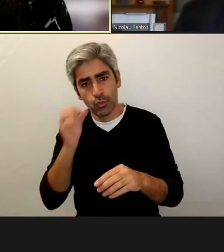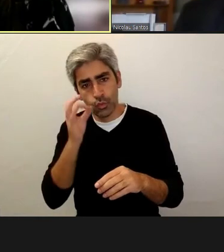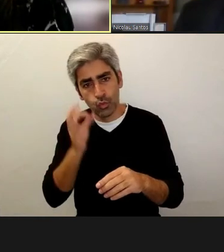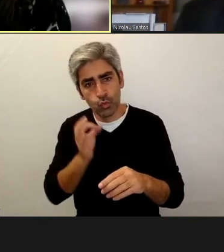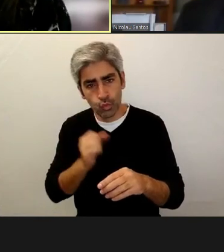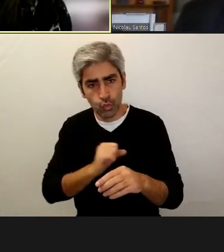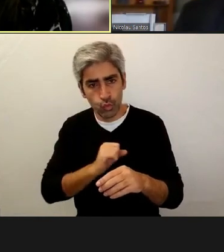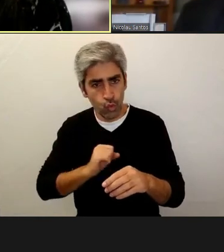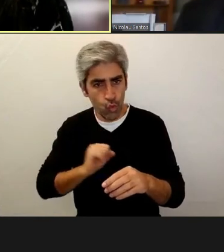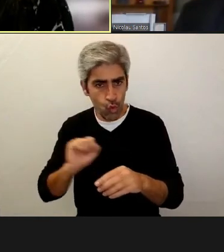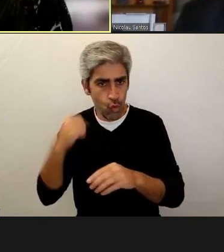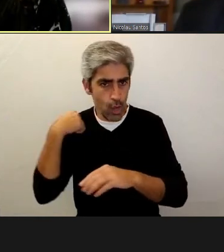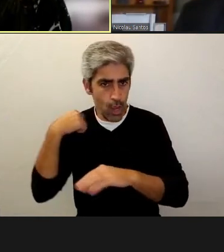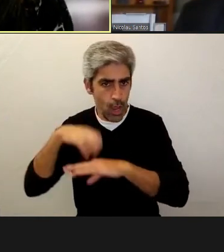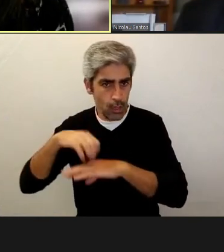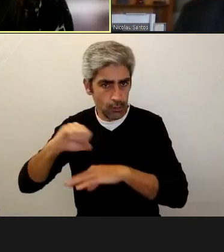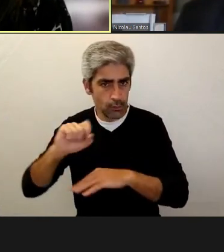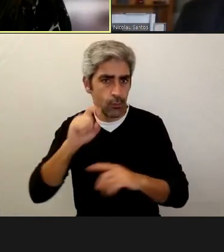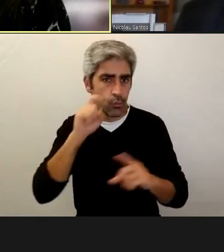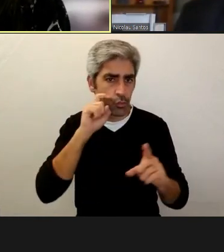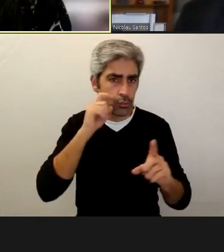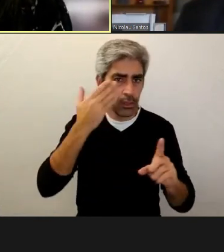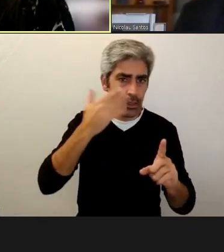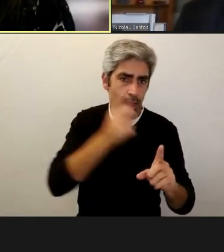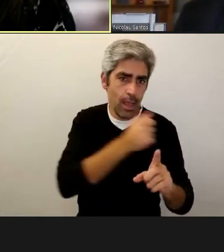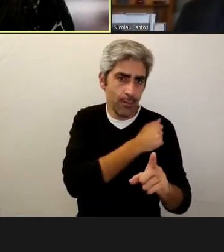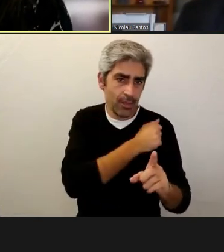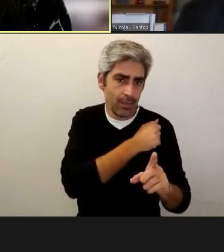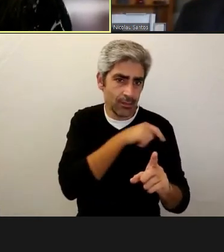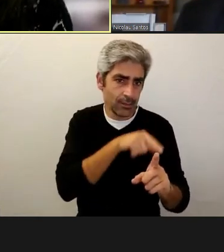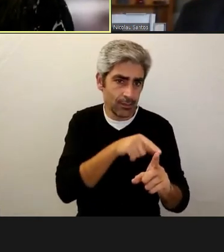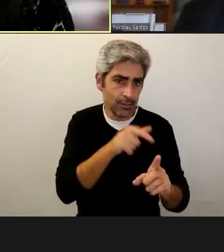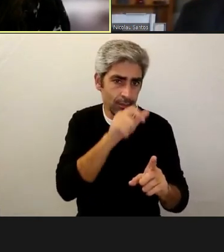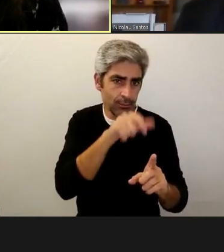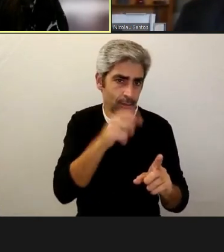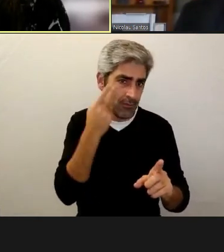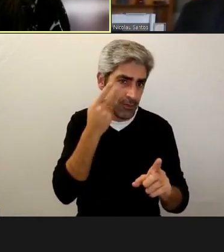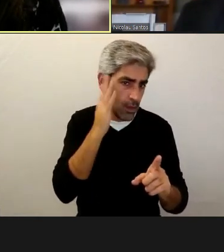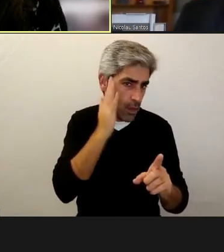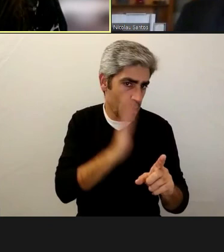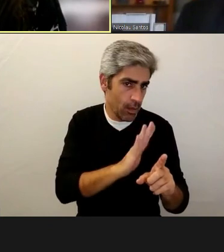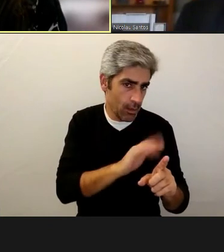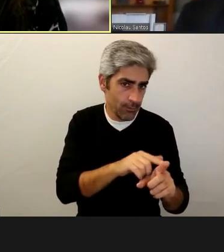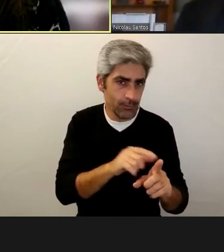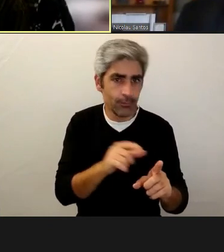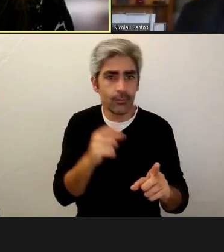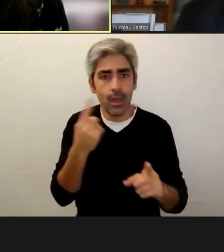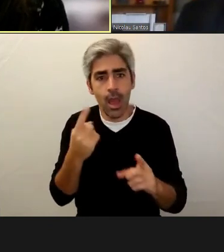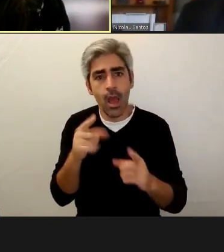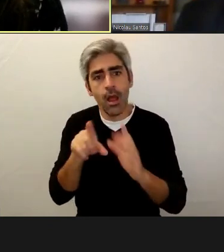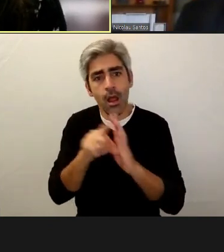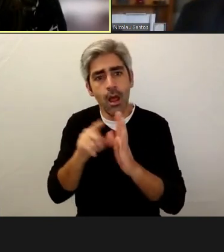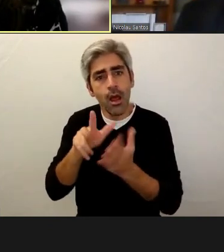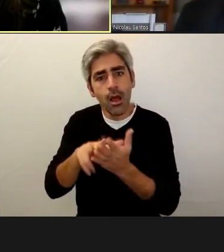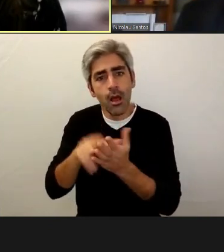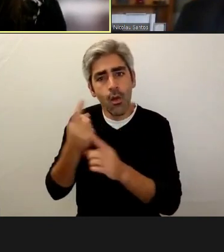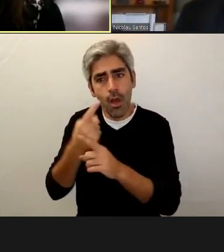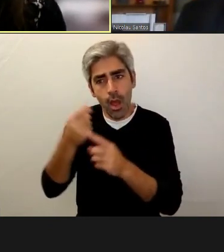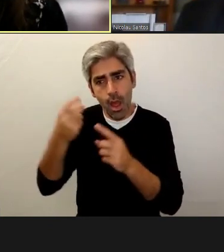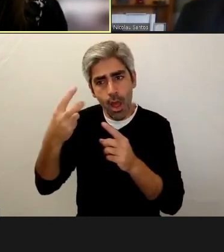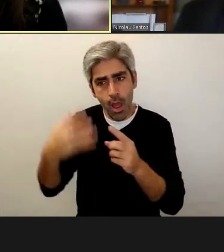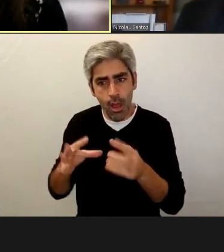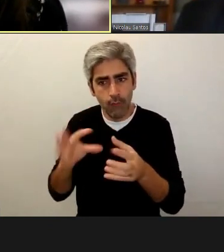senhorio e a proteção, por exemplo, do direito à habitação do inquilino, e há até jurisprudência sobre esta